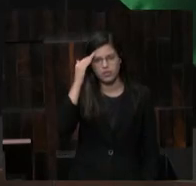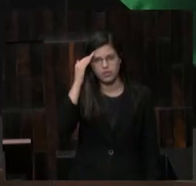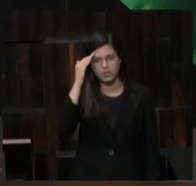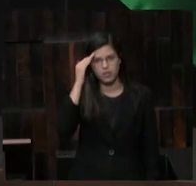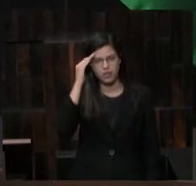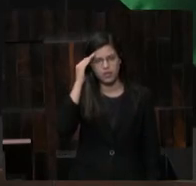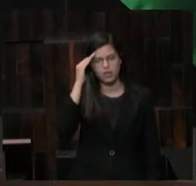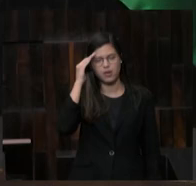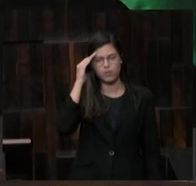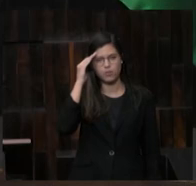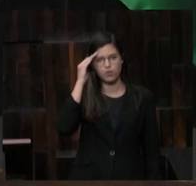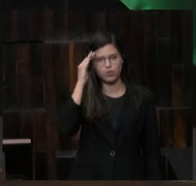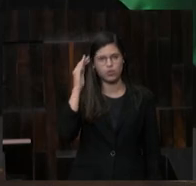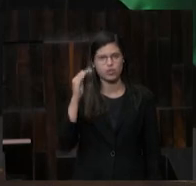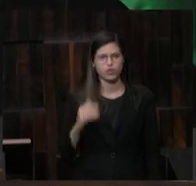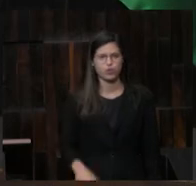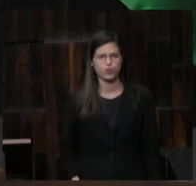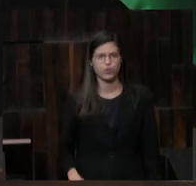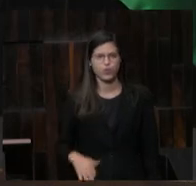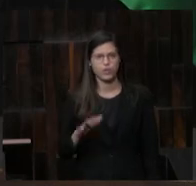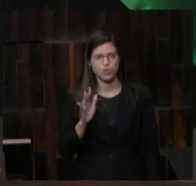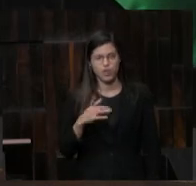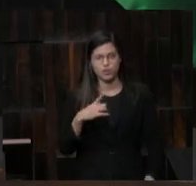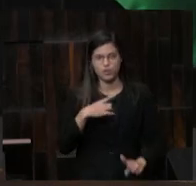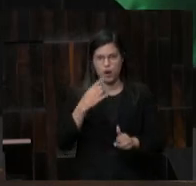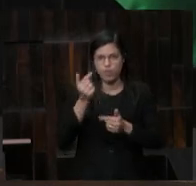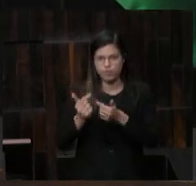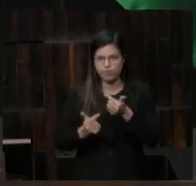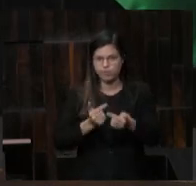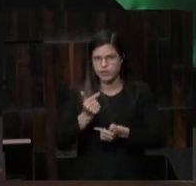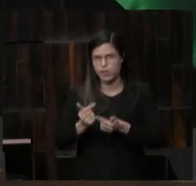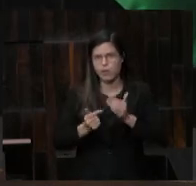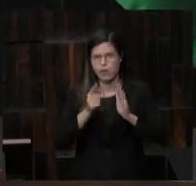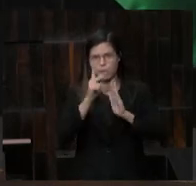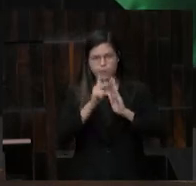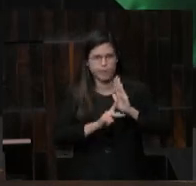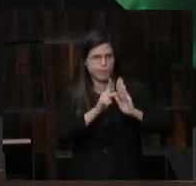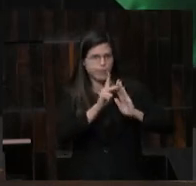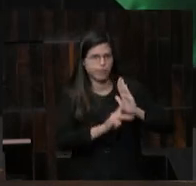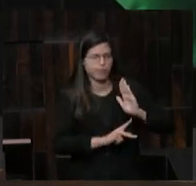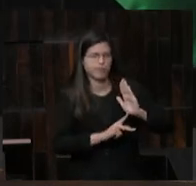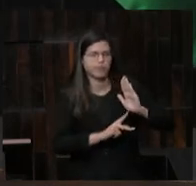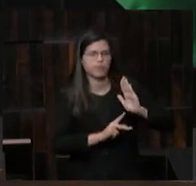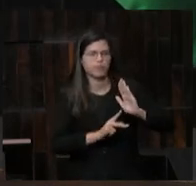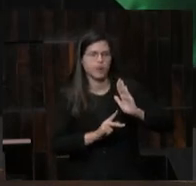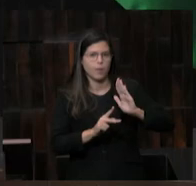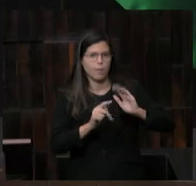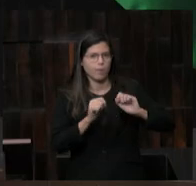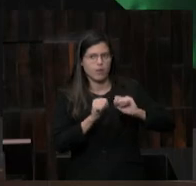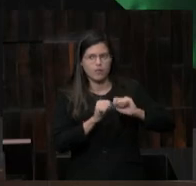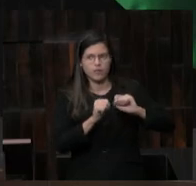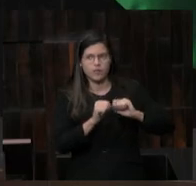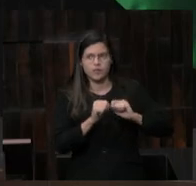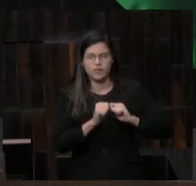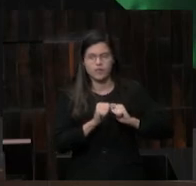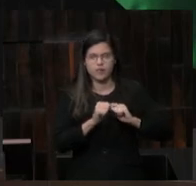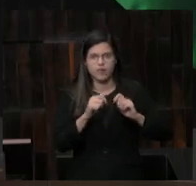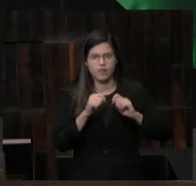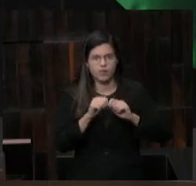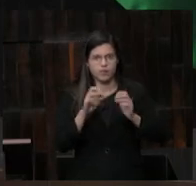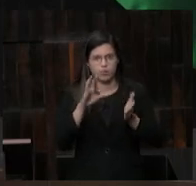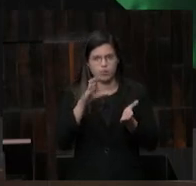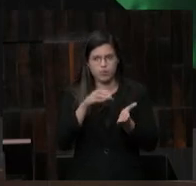não, a gente já tinha um trabalho, uma vontade, projetos para fazer, vamos fazer um